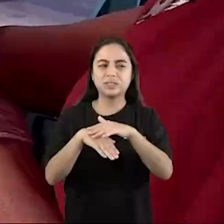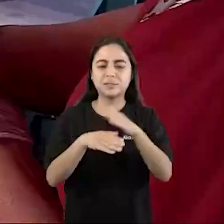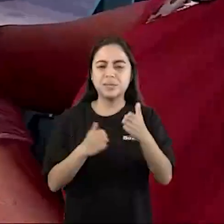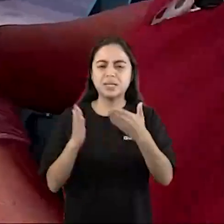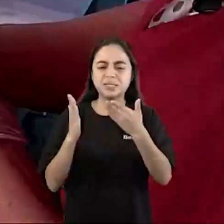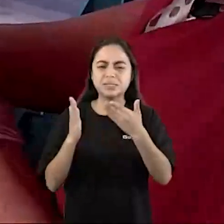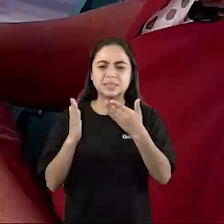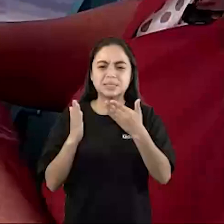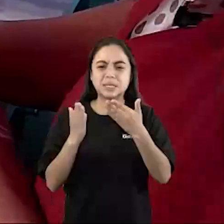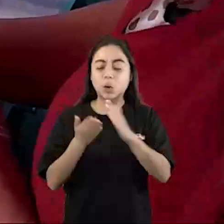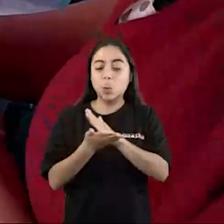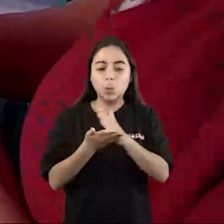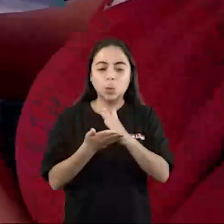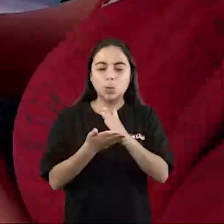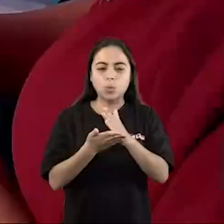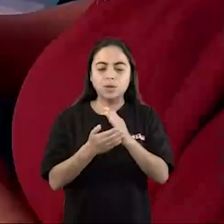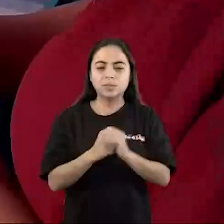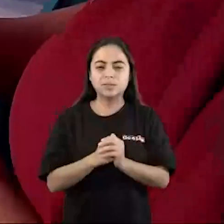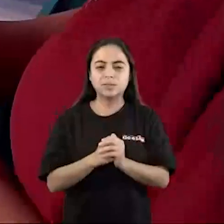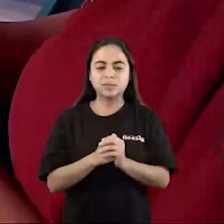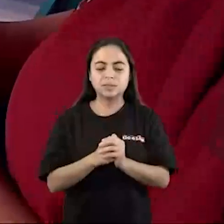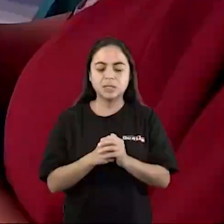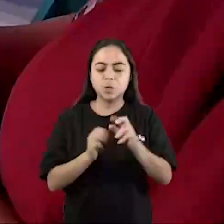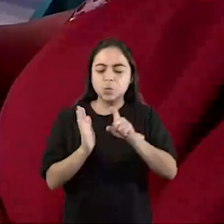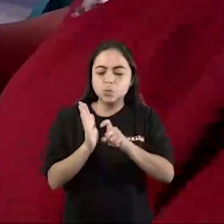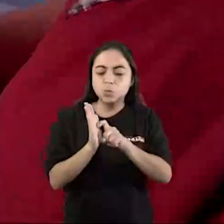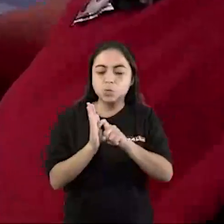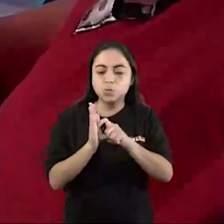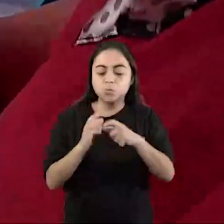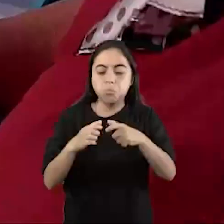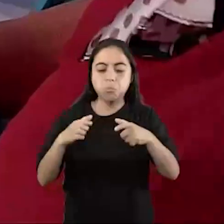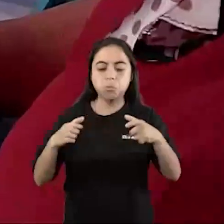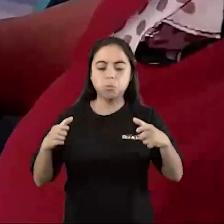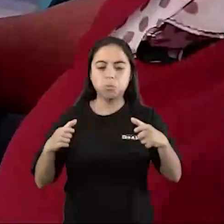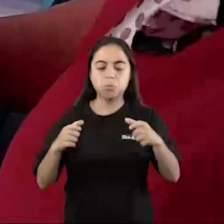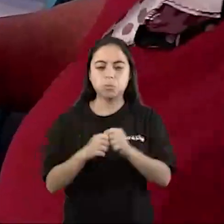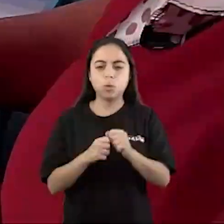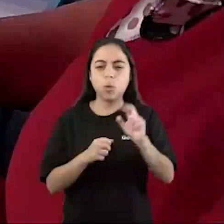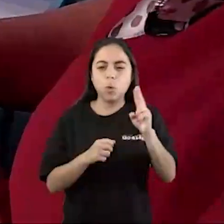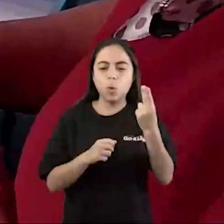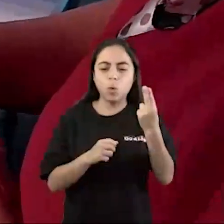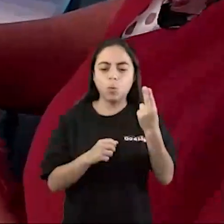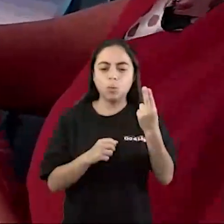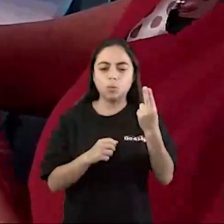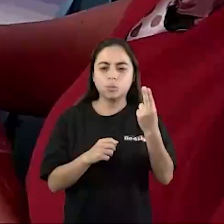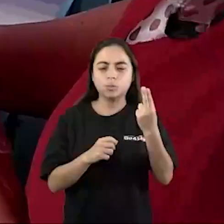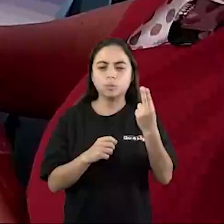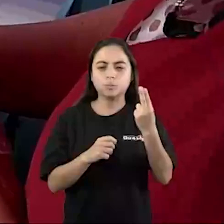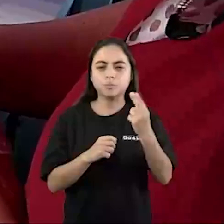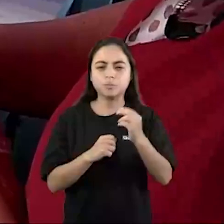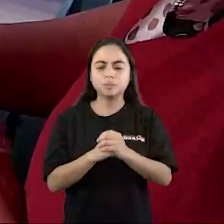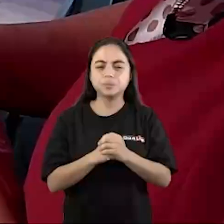infecções subjacentes tem aí? Sobrecrescimento bacteriano, sobrecrescimento de